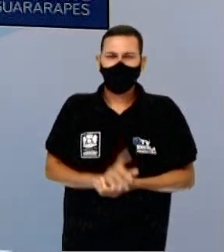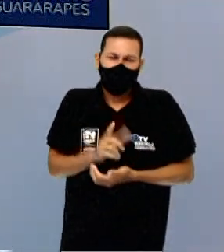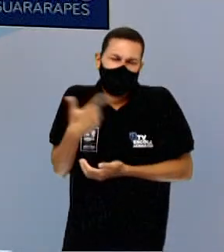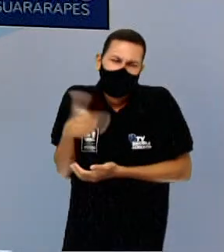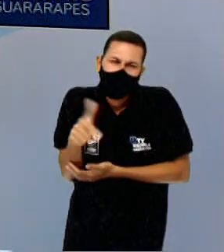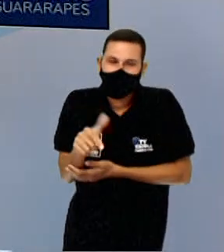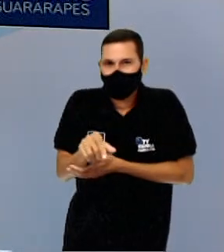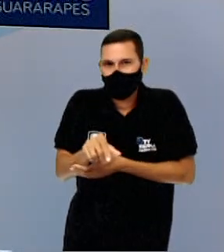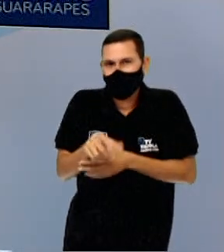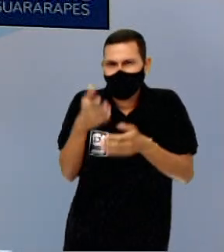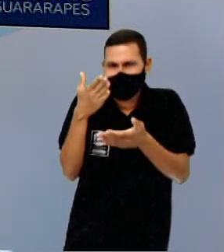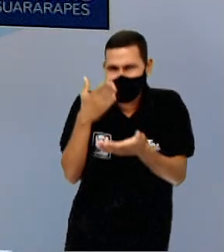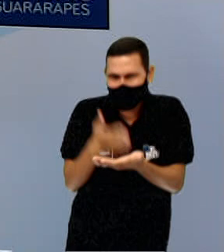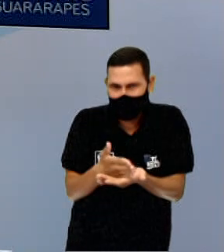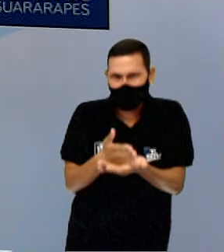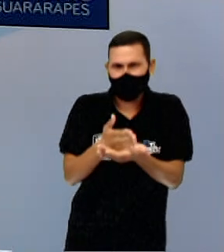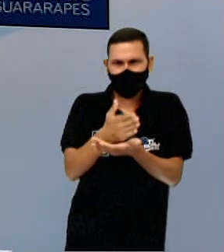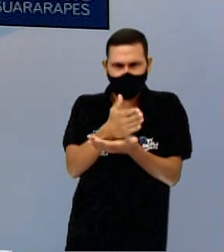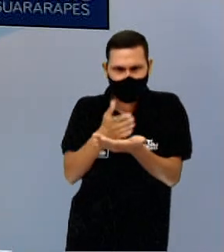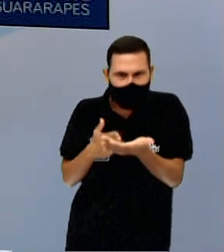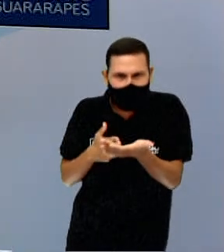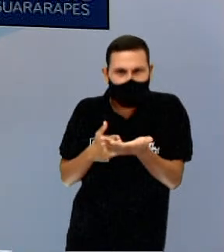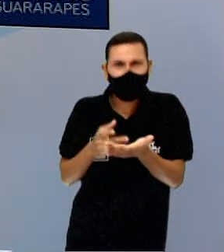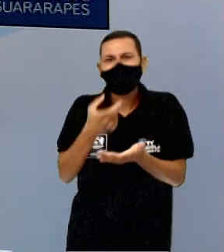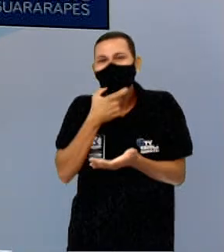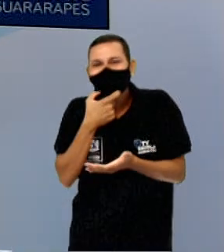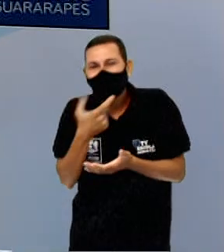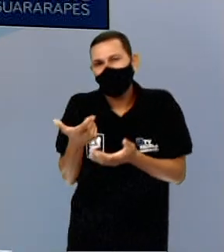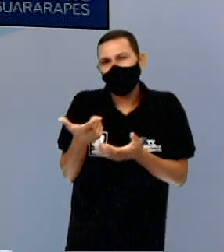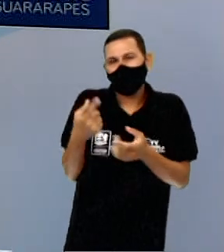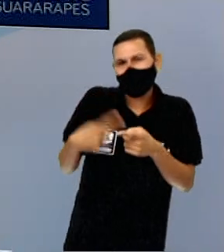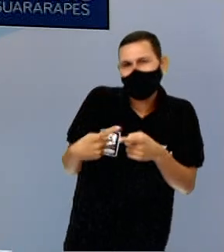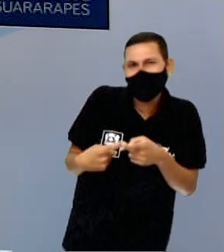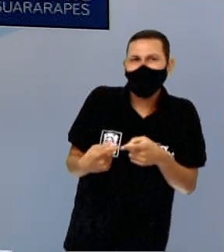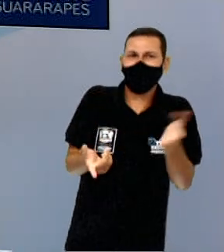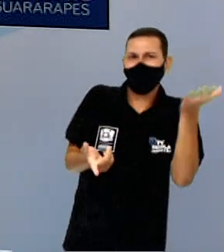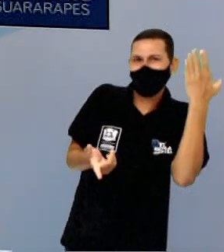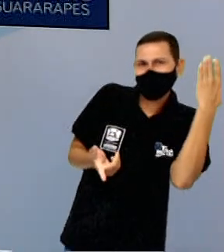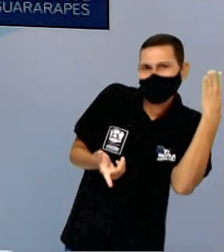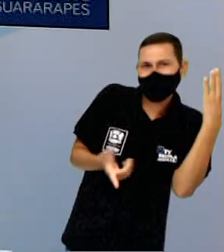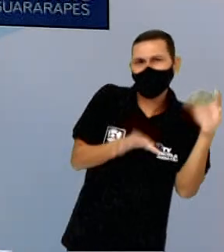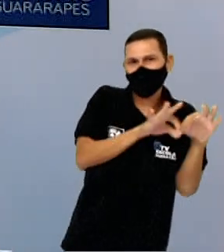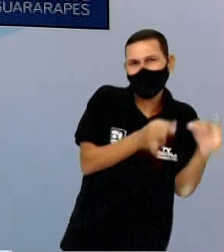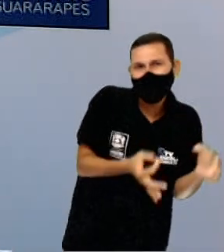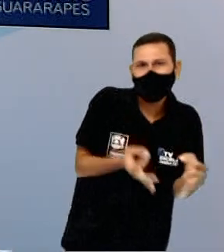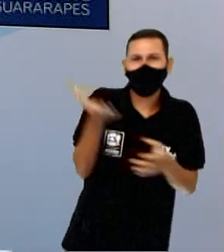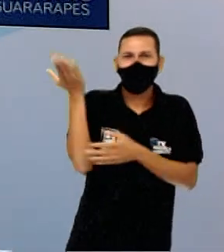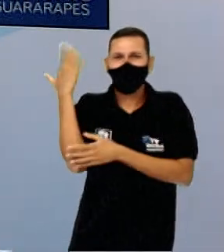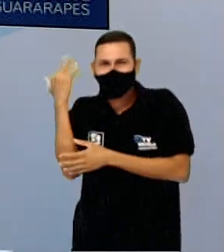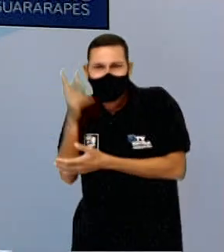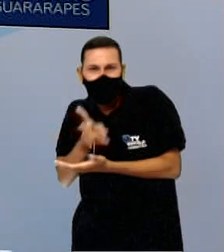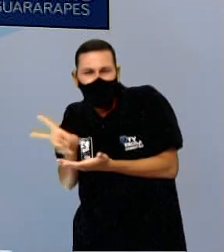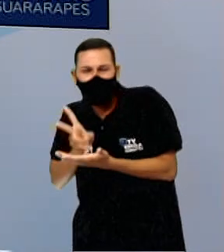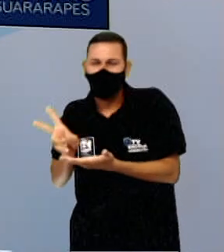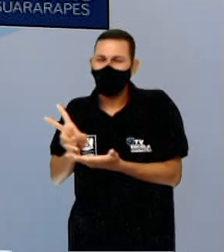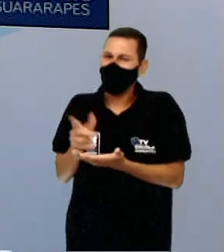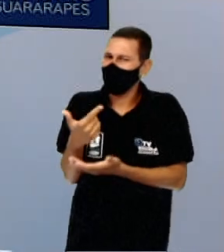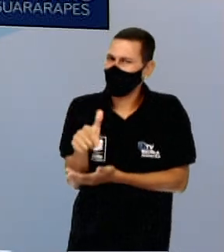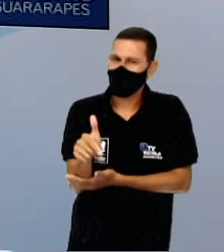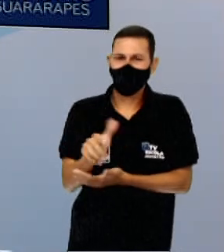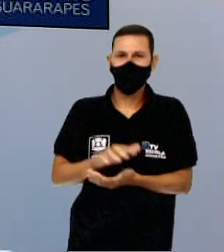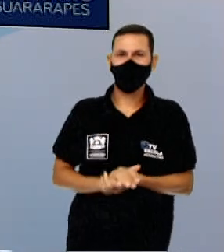em inglês entre o pretérito perfeito e o pretérito imperfeito. A gente não tem, certo? O que acontece? O